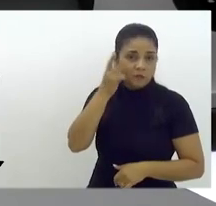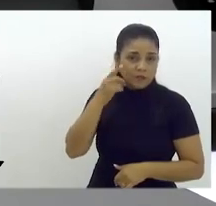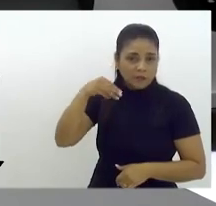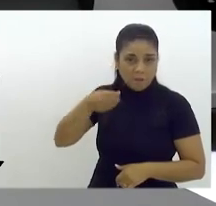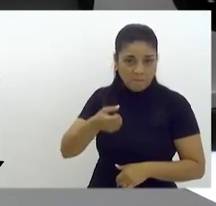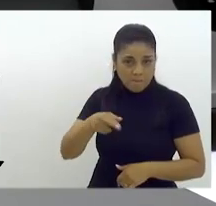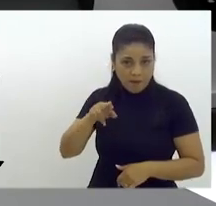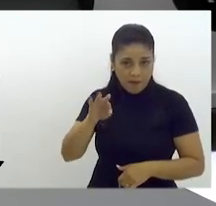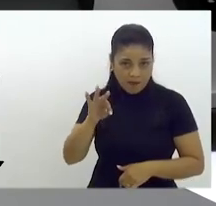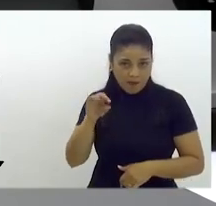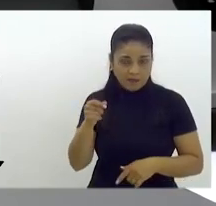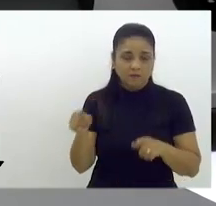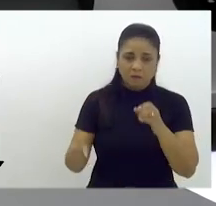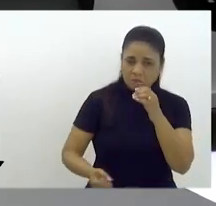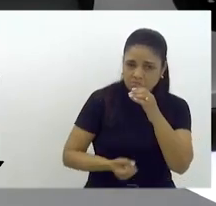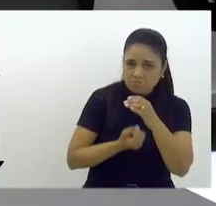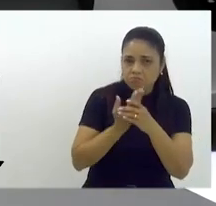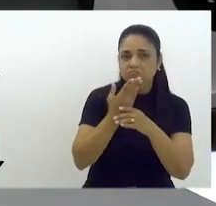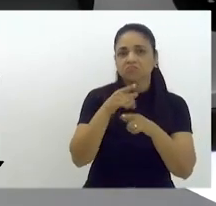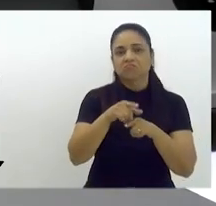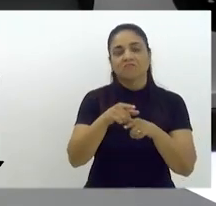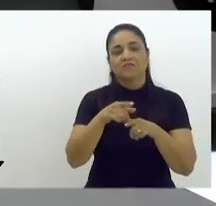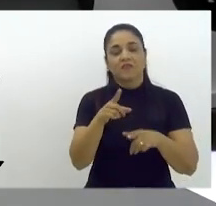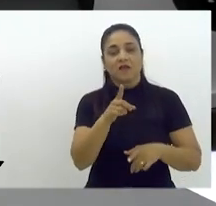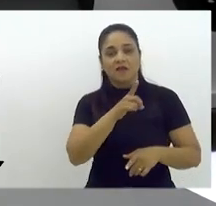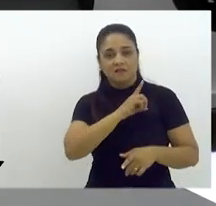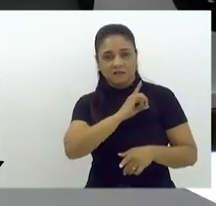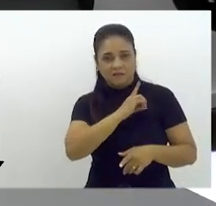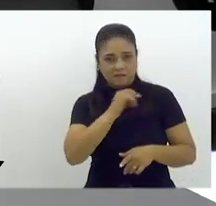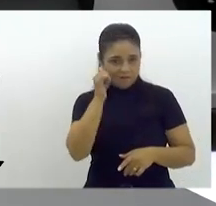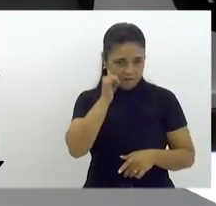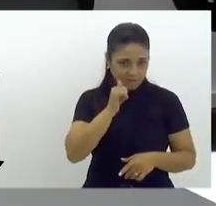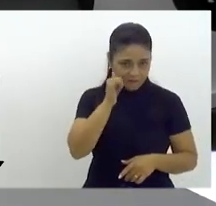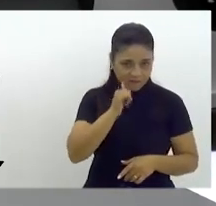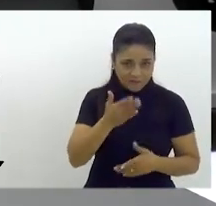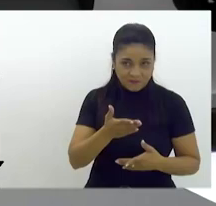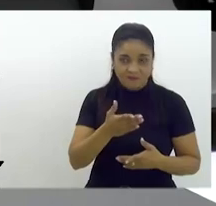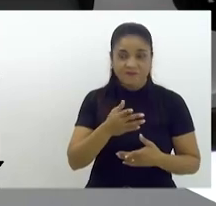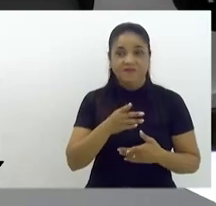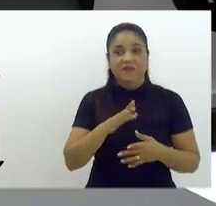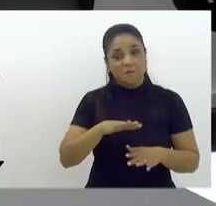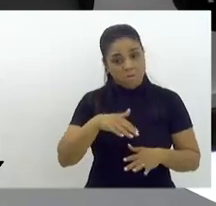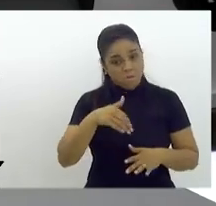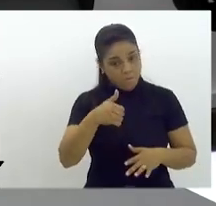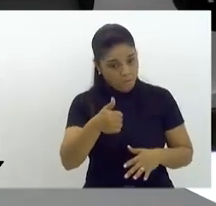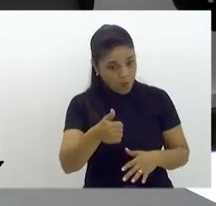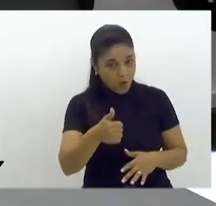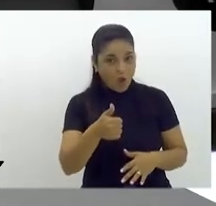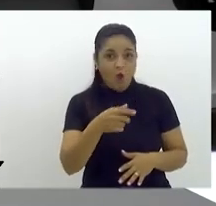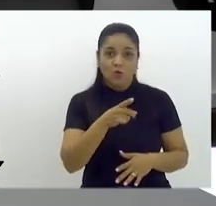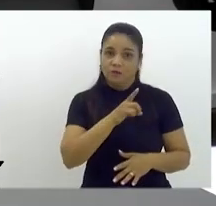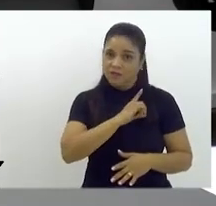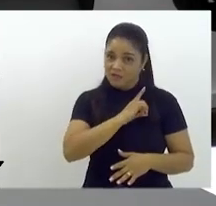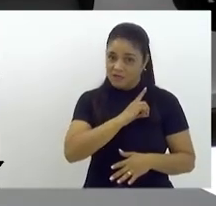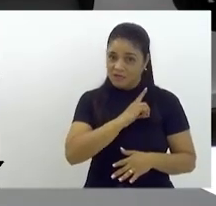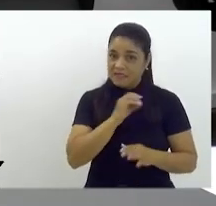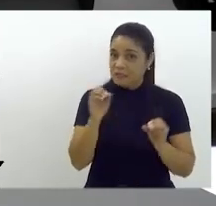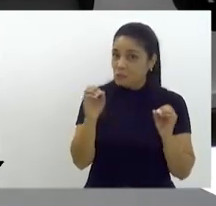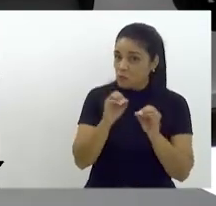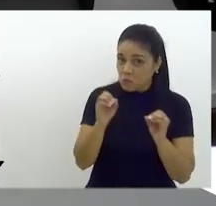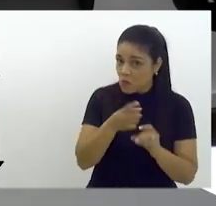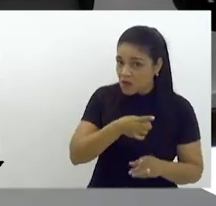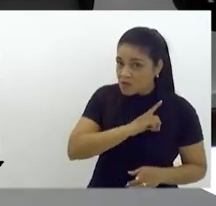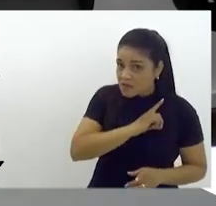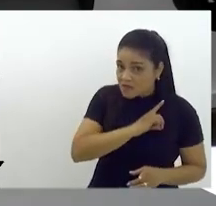criação da dela no Rio de Janeiro então muito melhor condenando que sem dã mas ainda muito que se